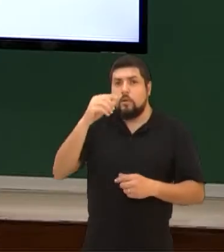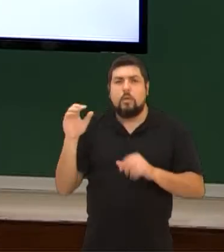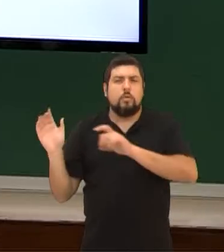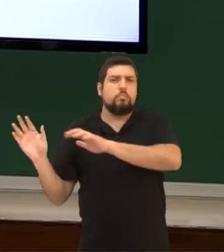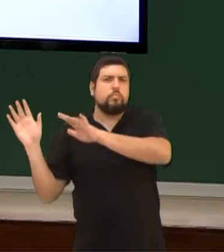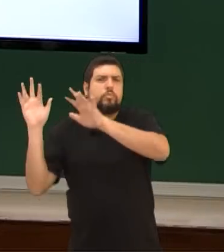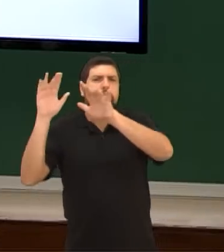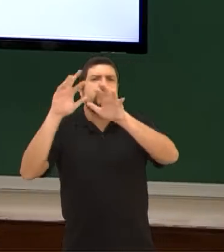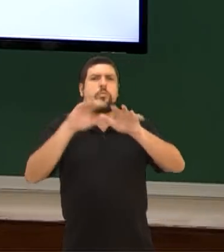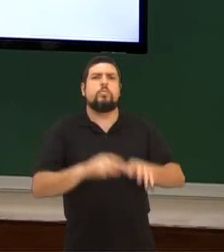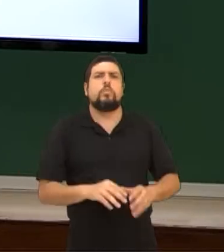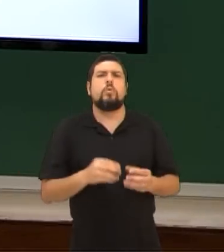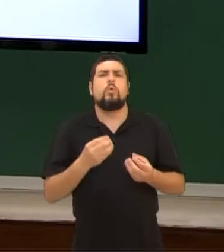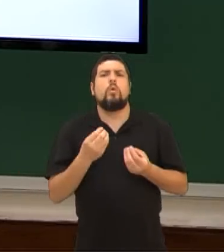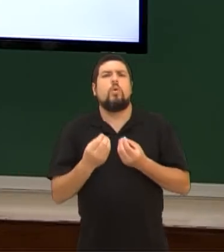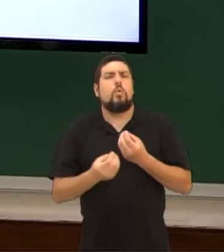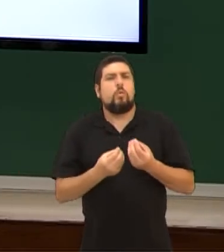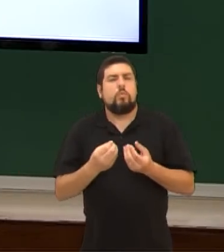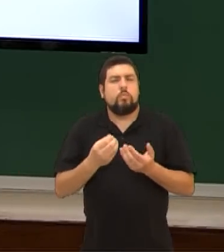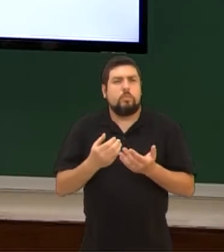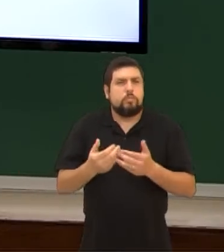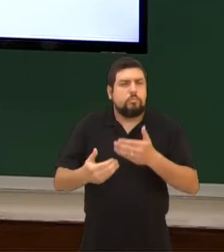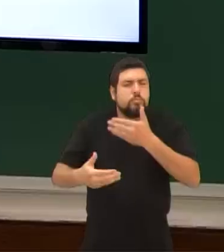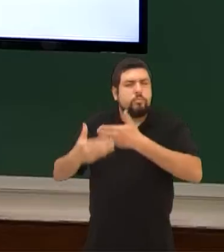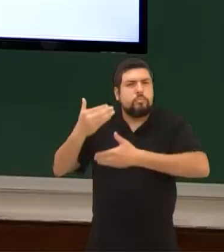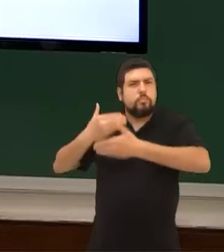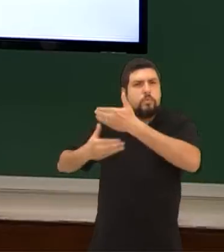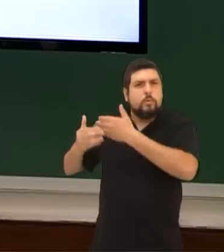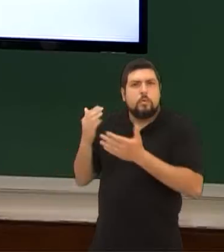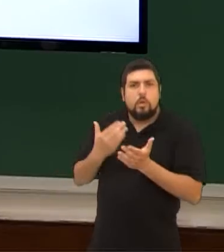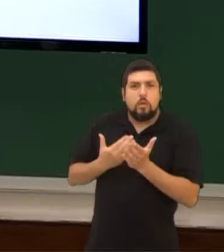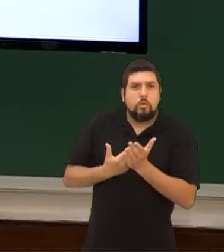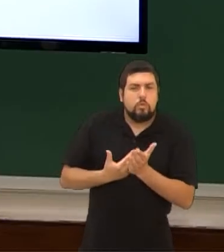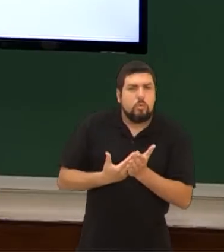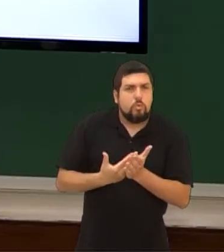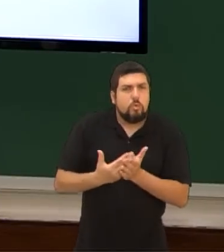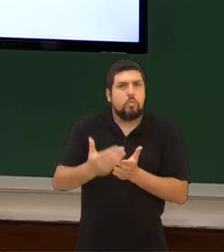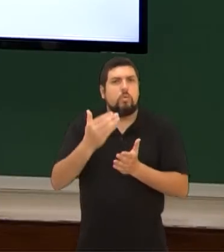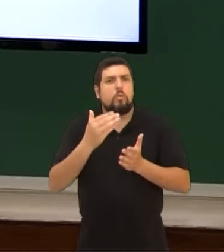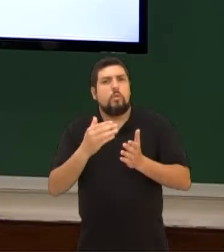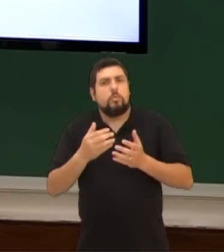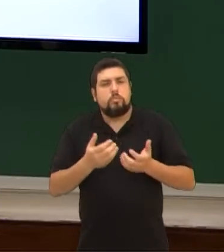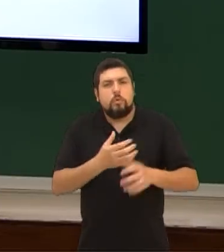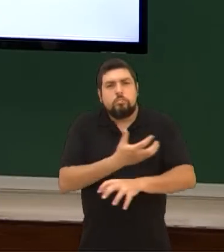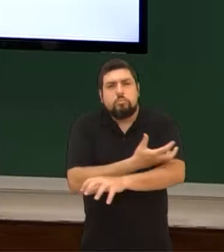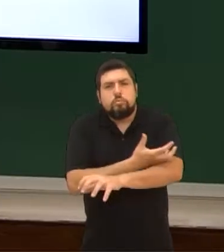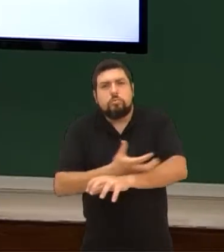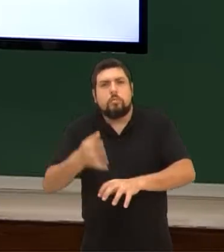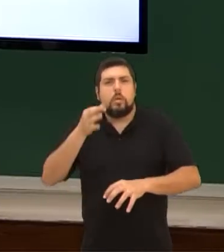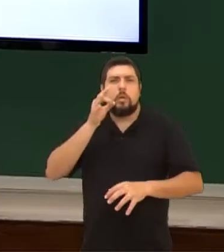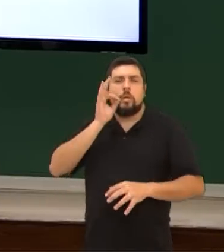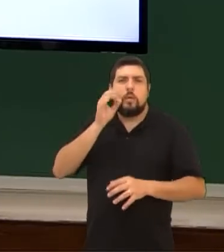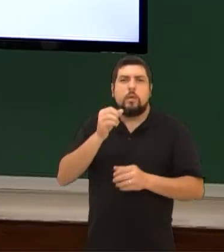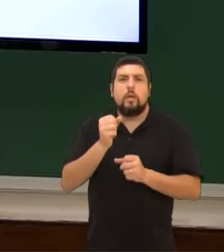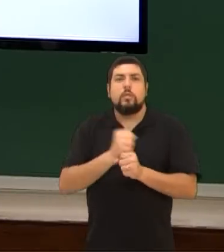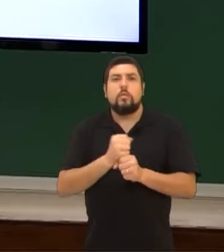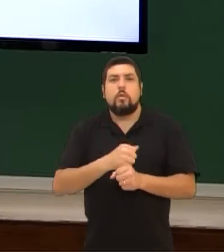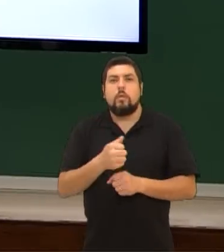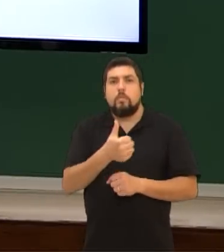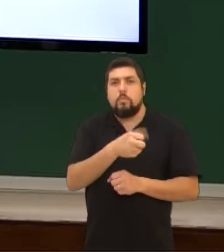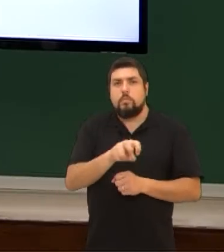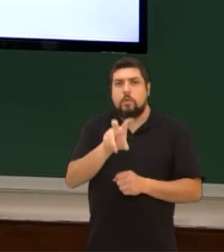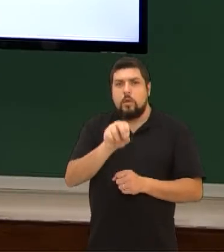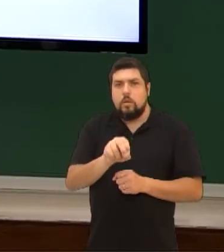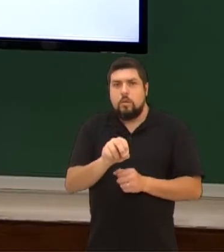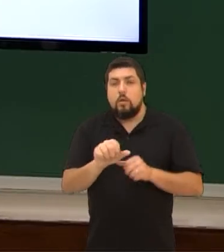no início da lavoura do café, nessa transição que começa a partir de 1850, de uma mão de